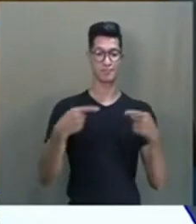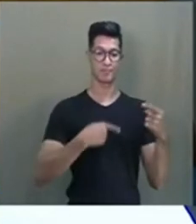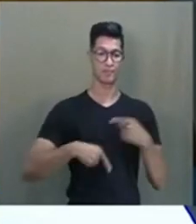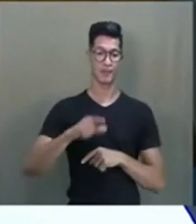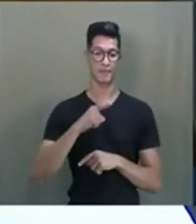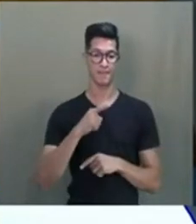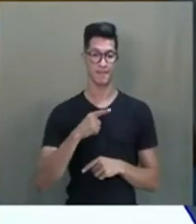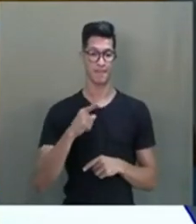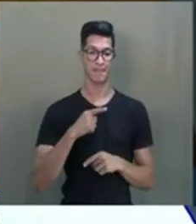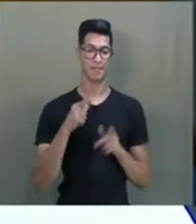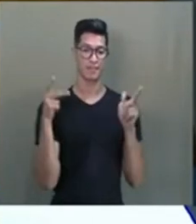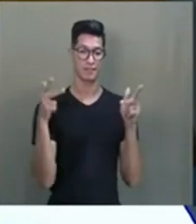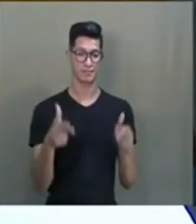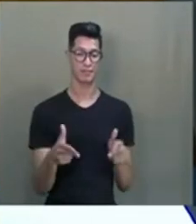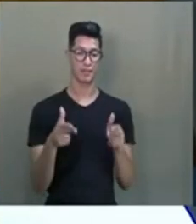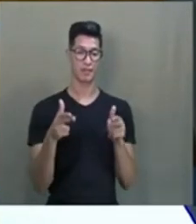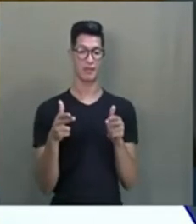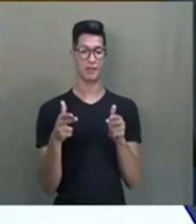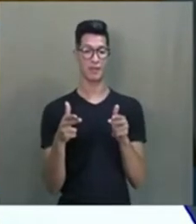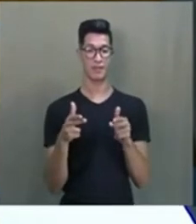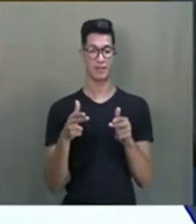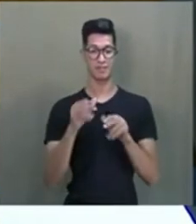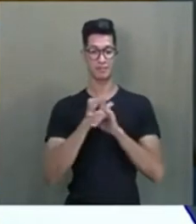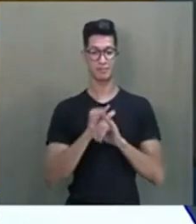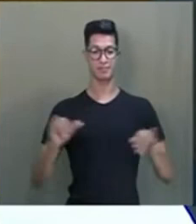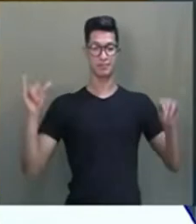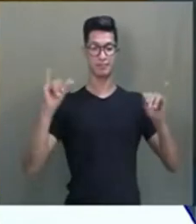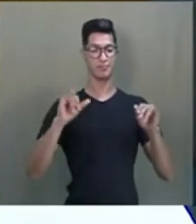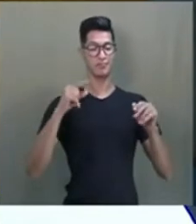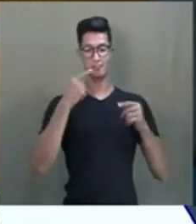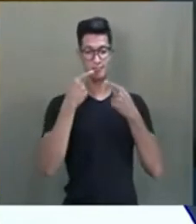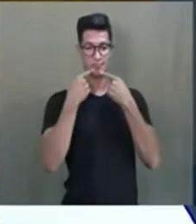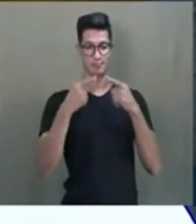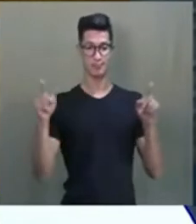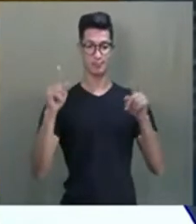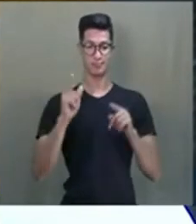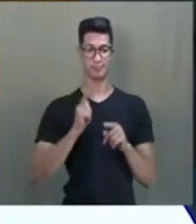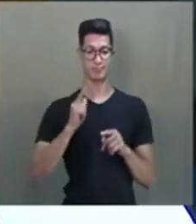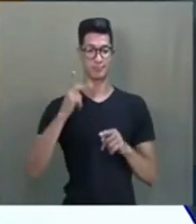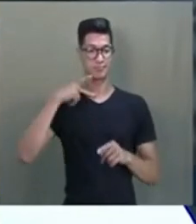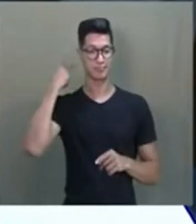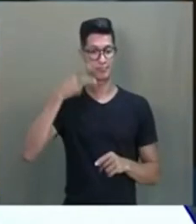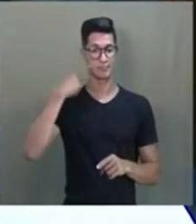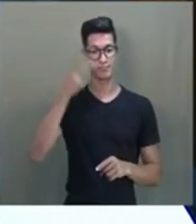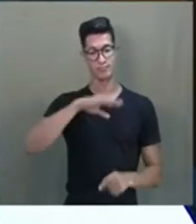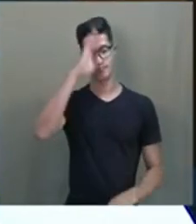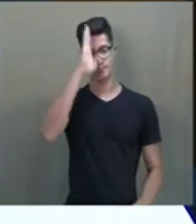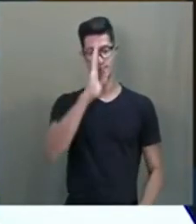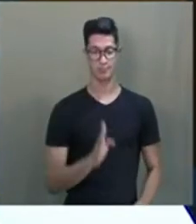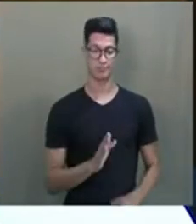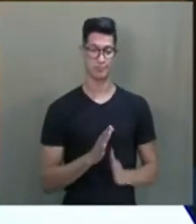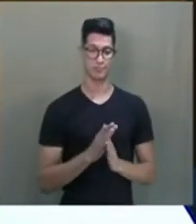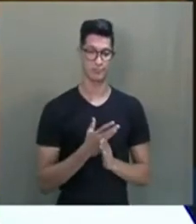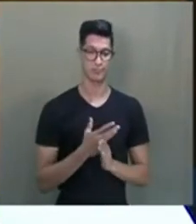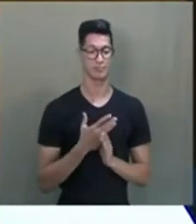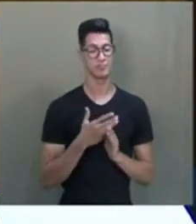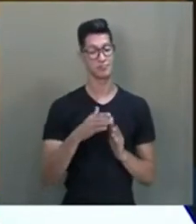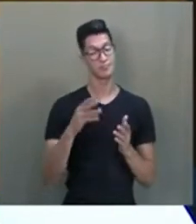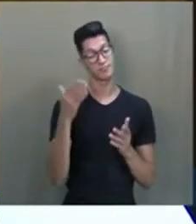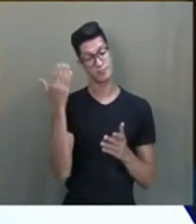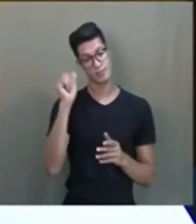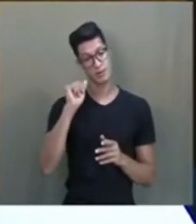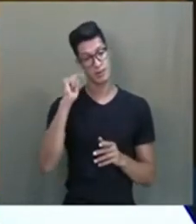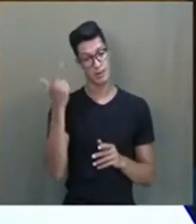acirradas, assim como manifestações contundentes dos parlamentares brasileiros,